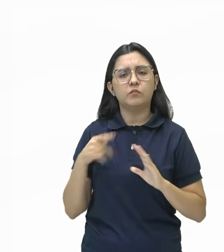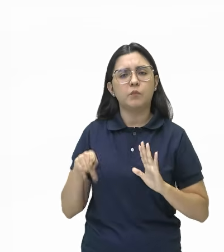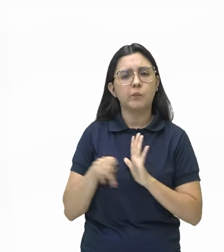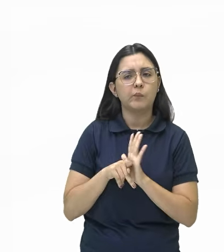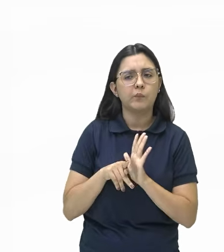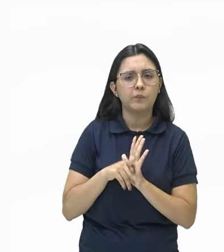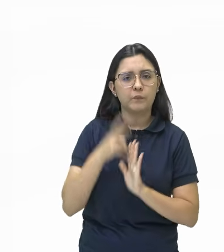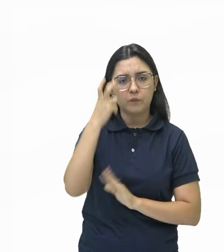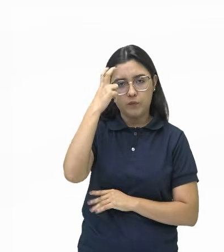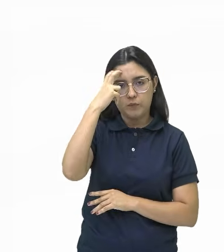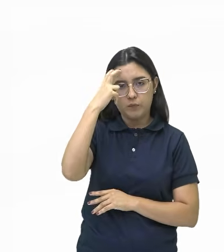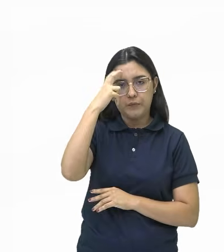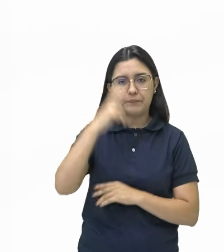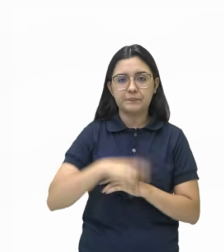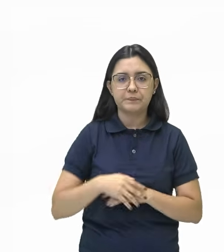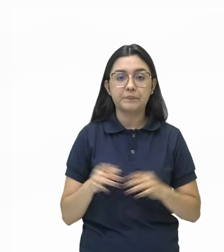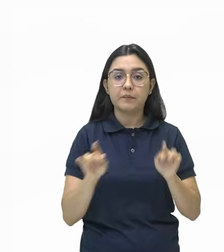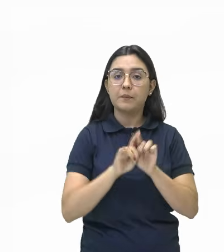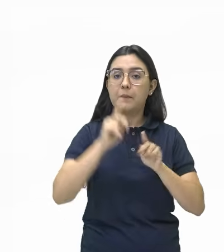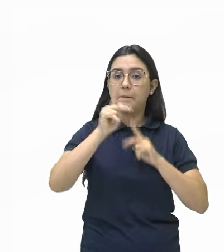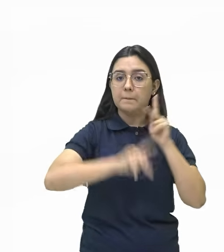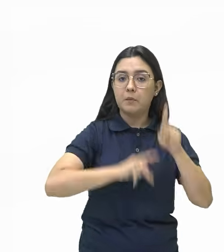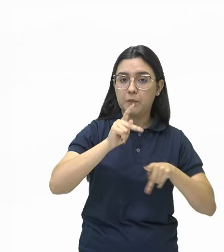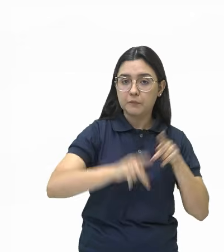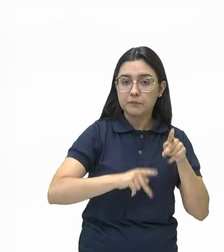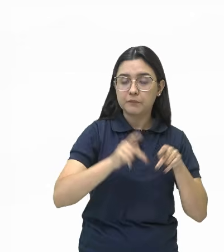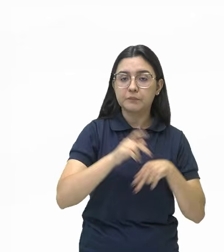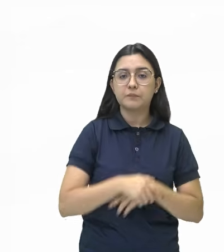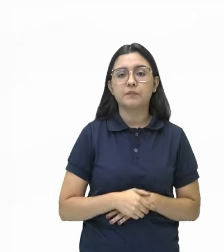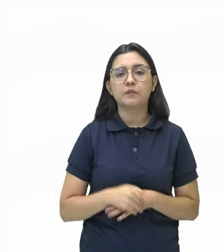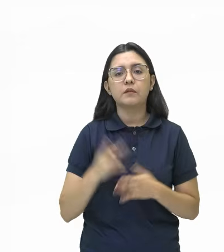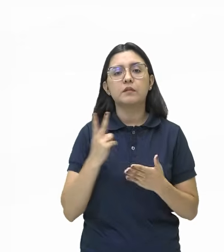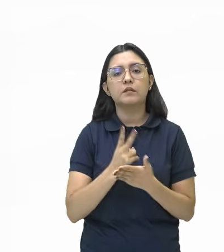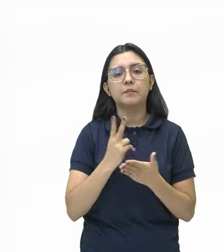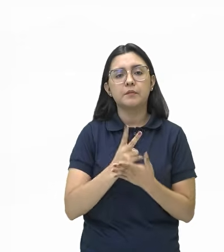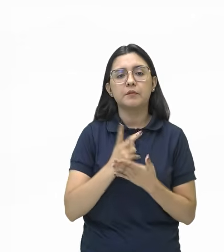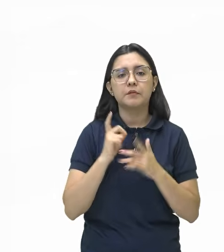cultura, com o povo, sempre a